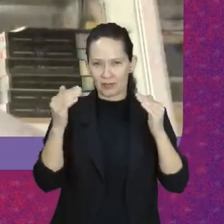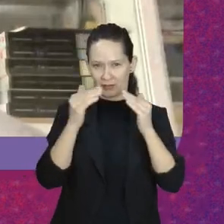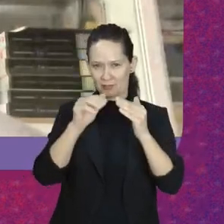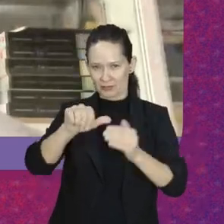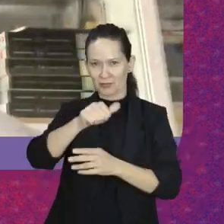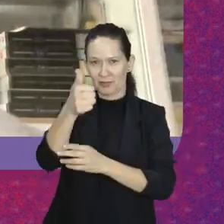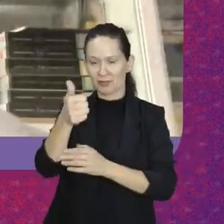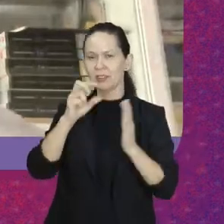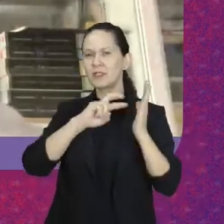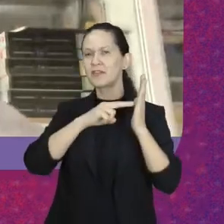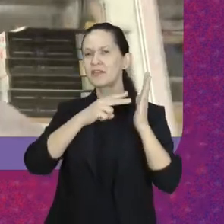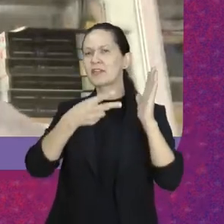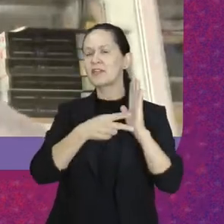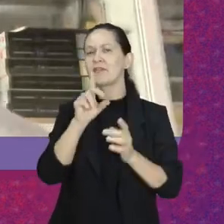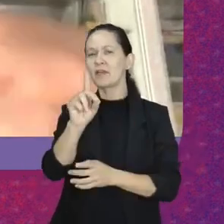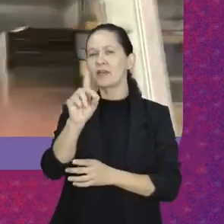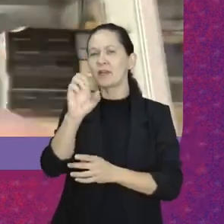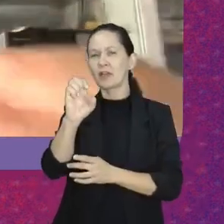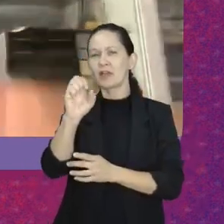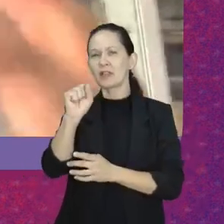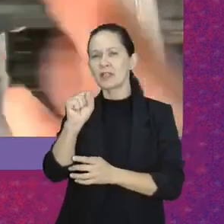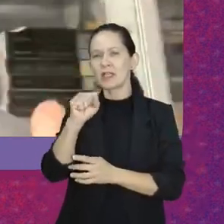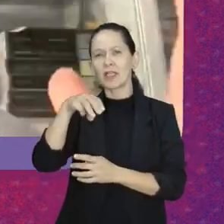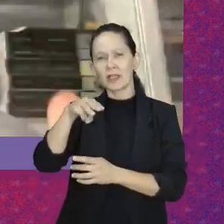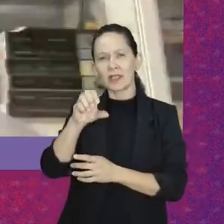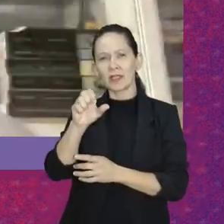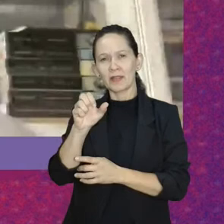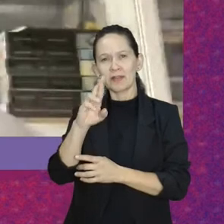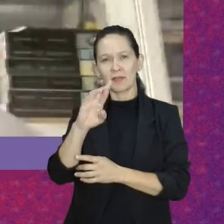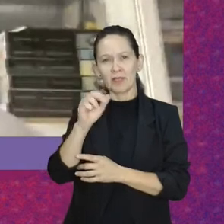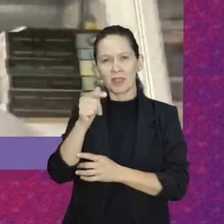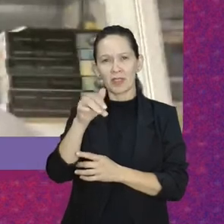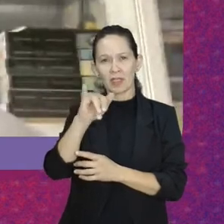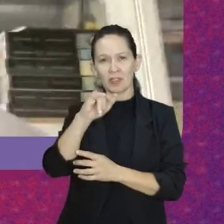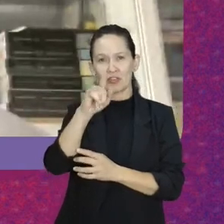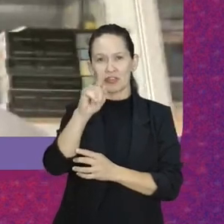O que significa a desmercantilização dos cuidados?